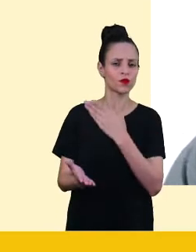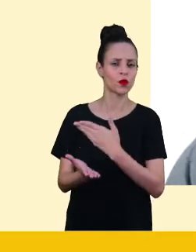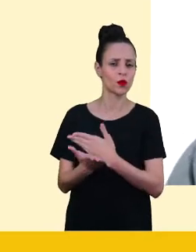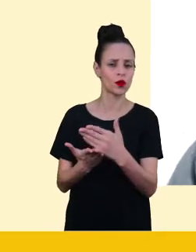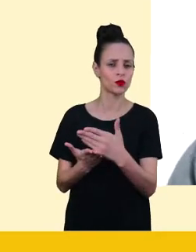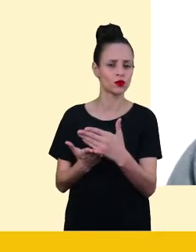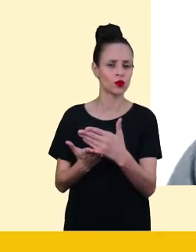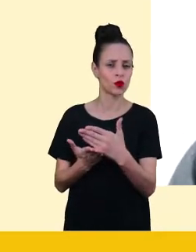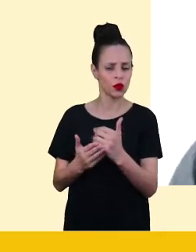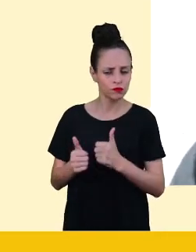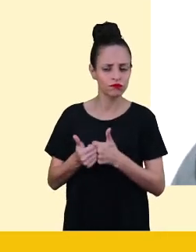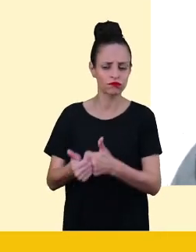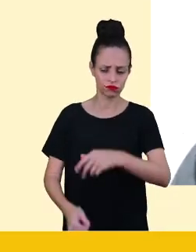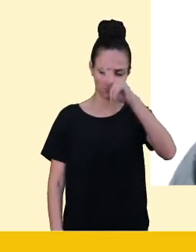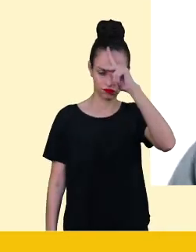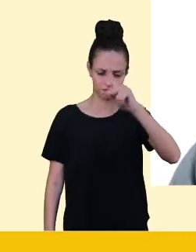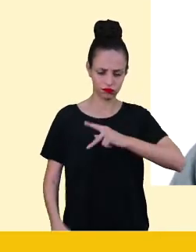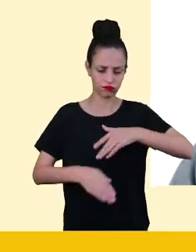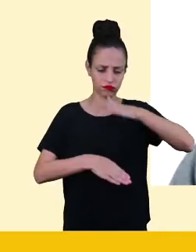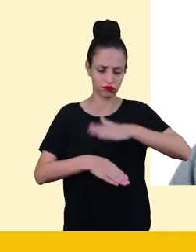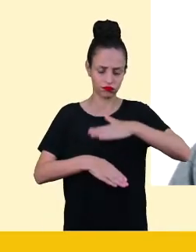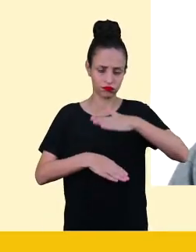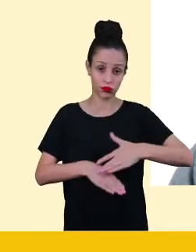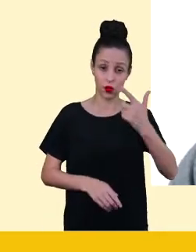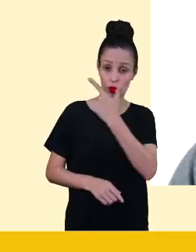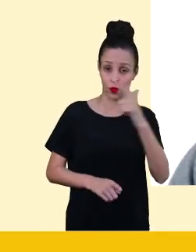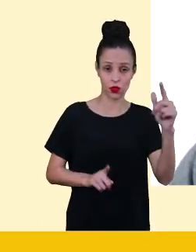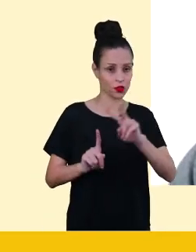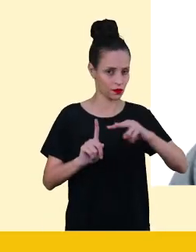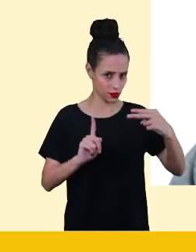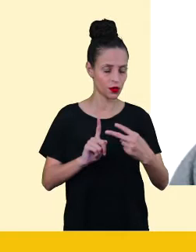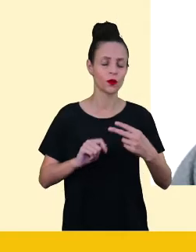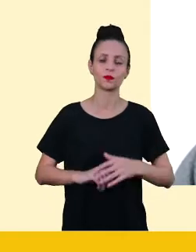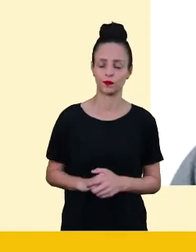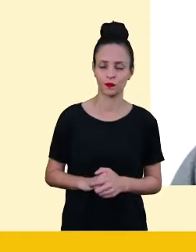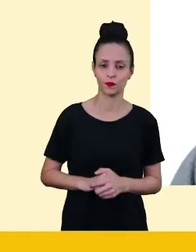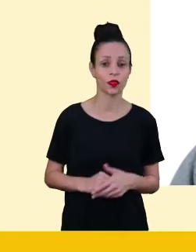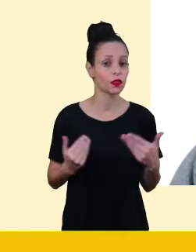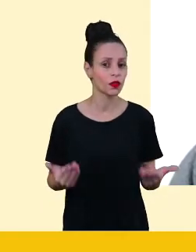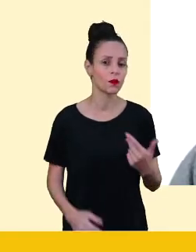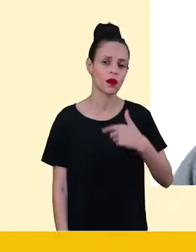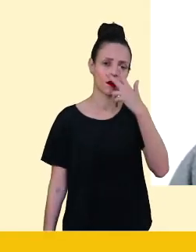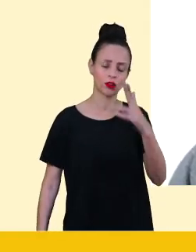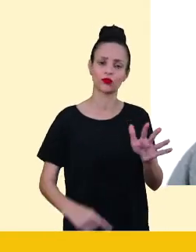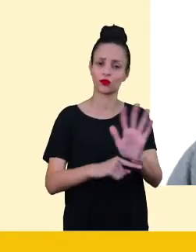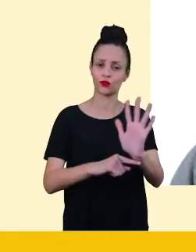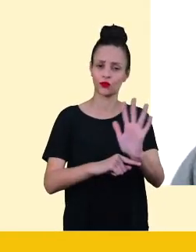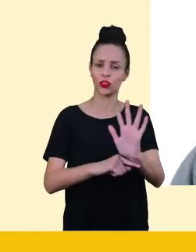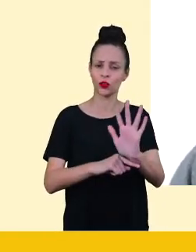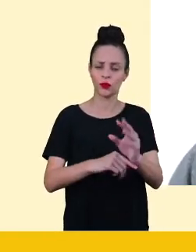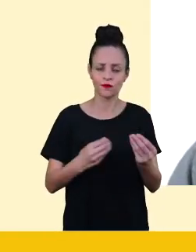de buscar autonomia, né? E uma outra visão. Então, o filme, eu acho que assim, vai causar uma